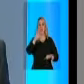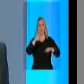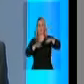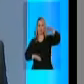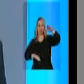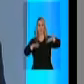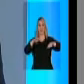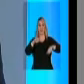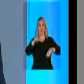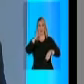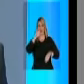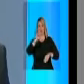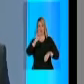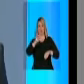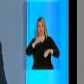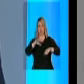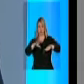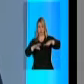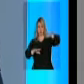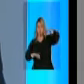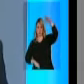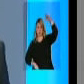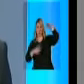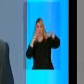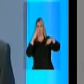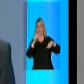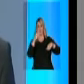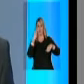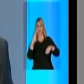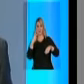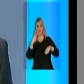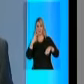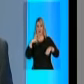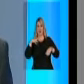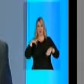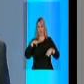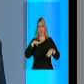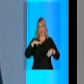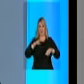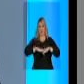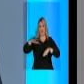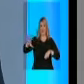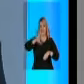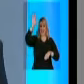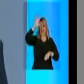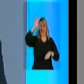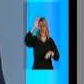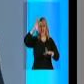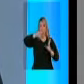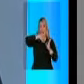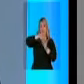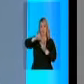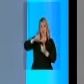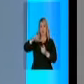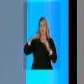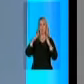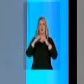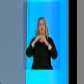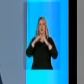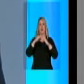tem aumentado e, desde 2002, o Rio se tornou a cidade mais cara para se morar do Brasil, superando São Paulo e